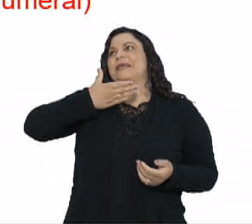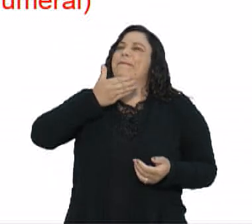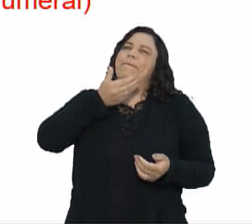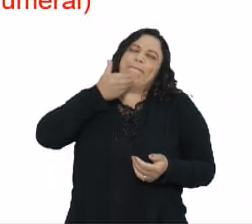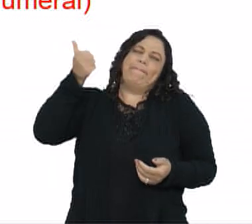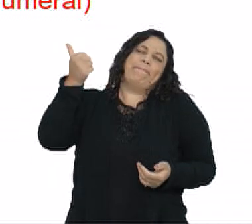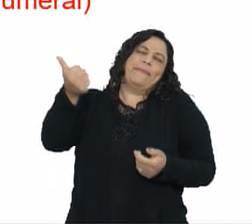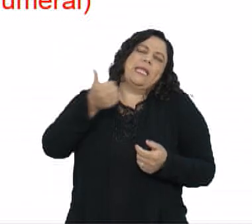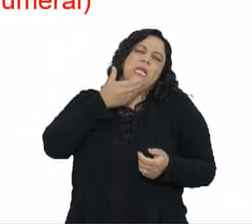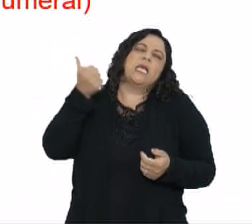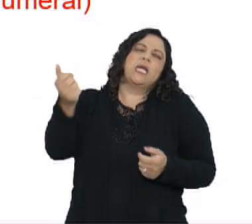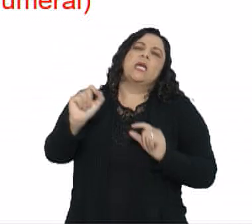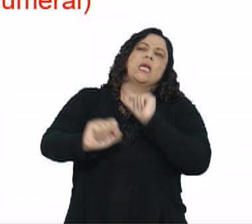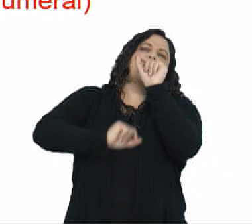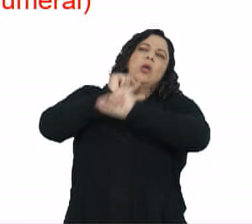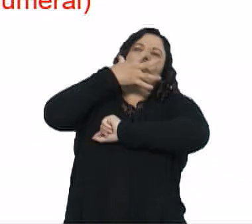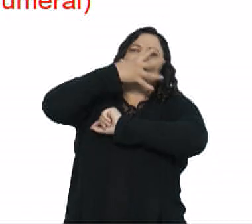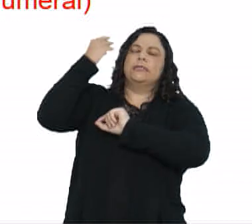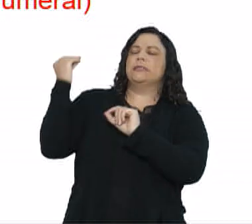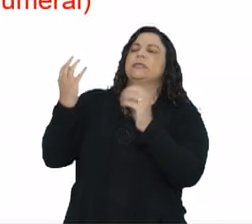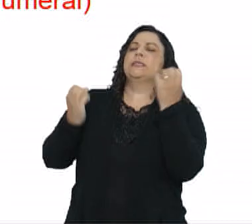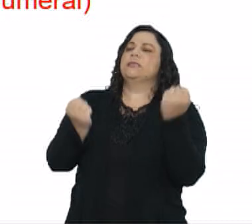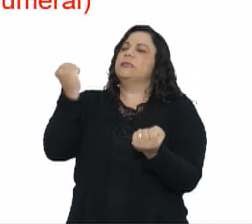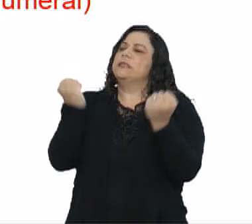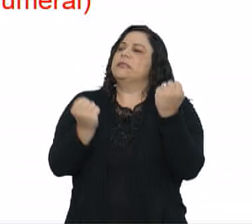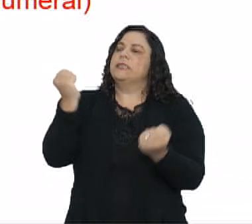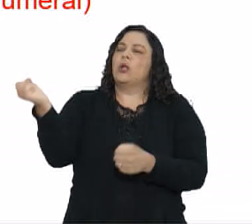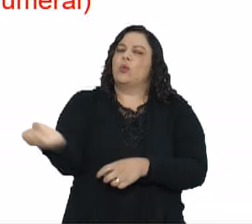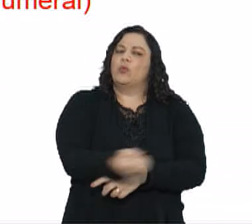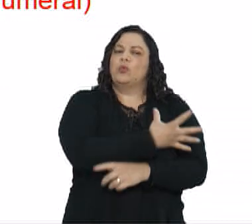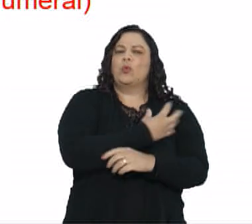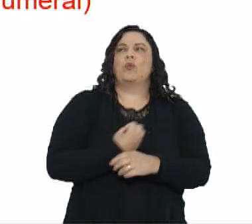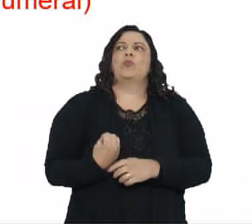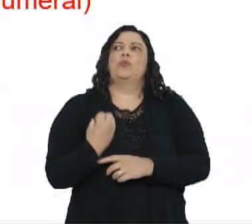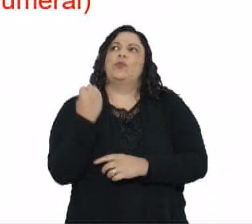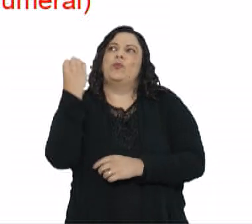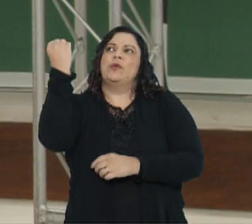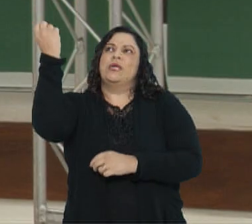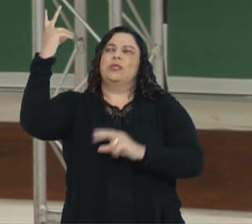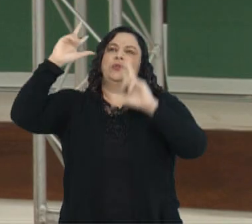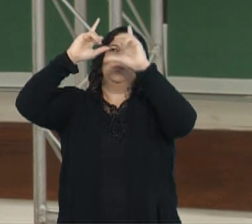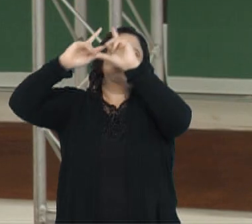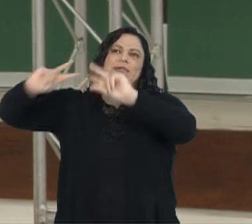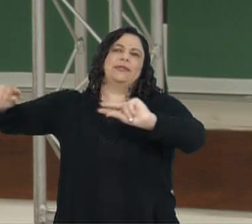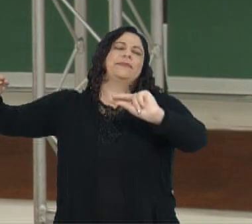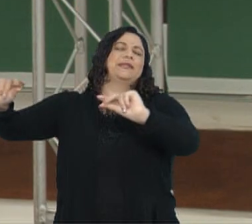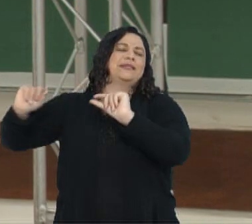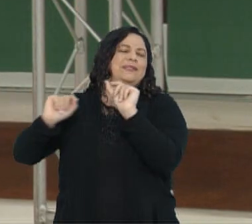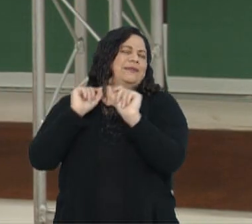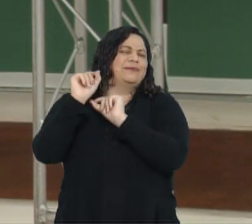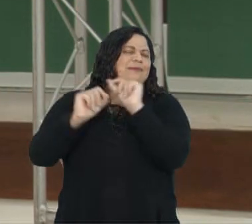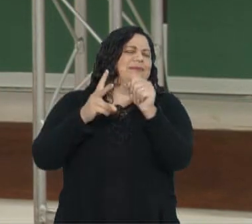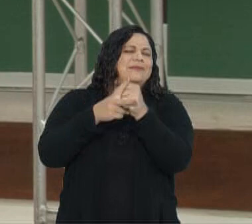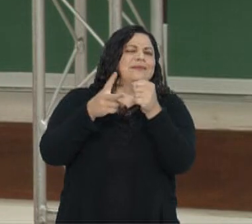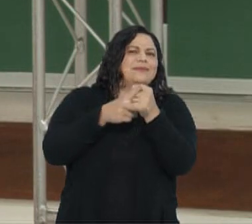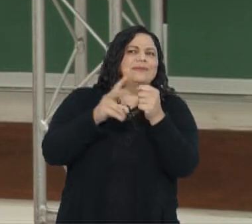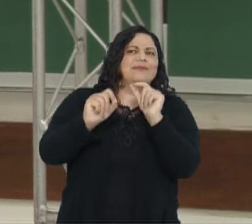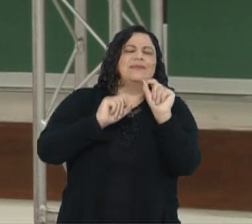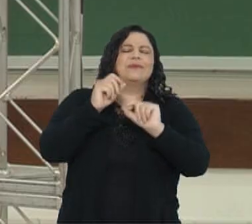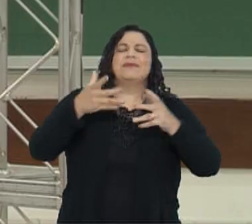para Paris. O verbo refere-se a mais de uma oração, ok?